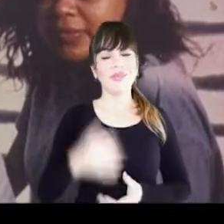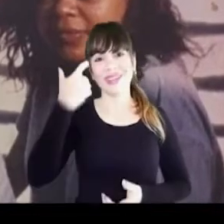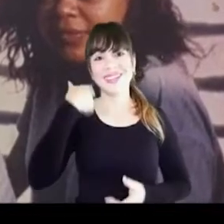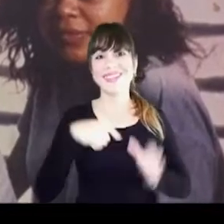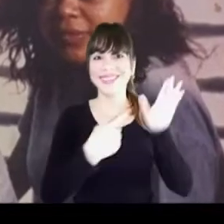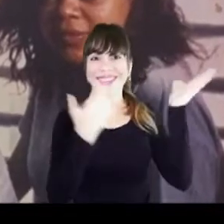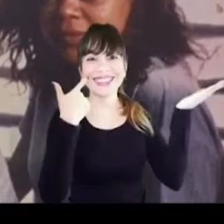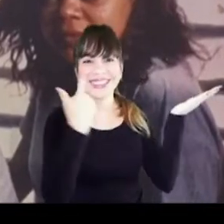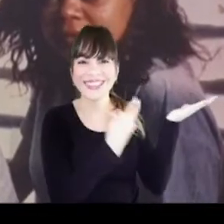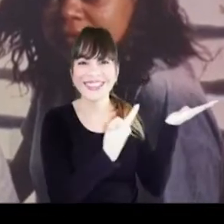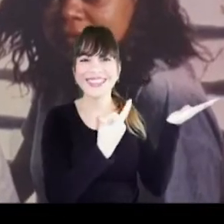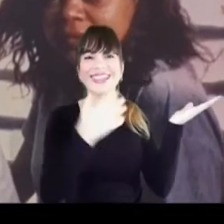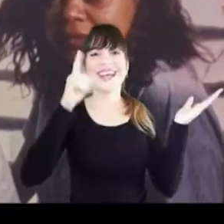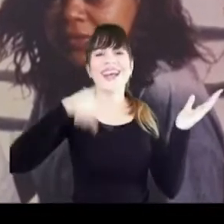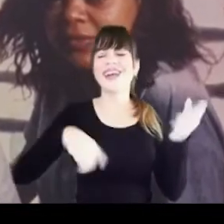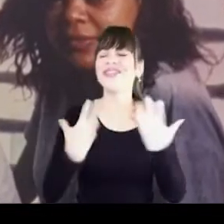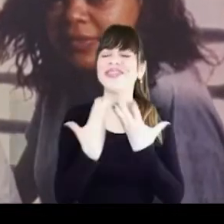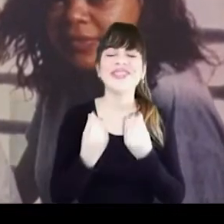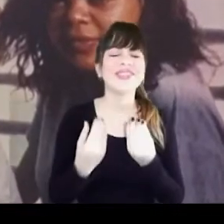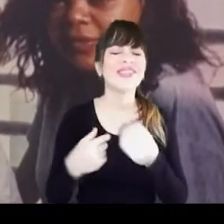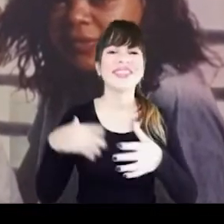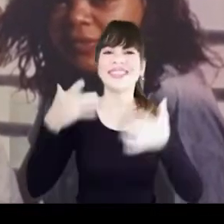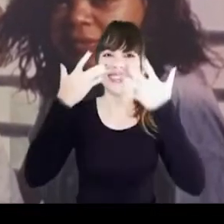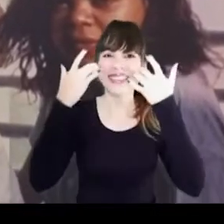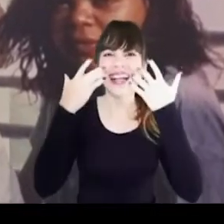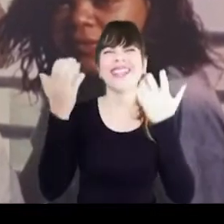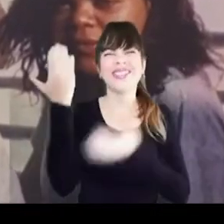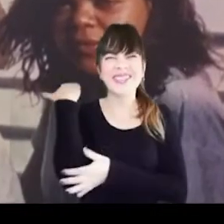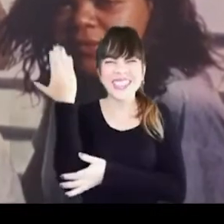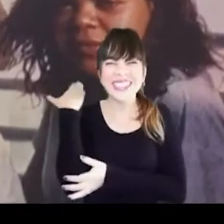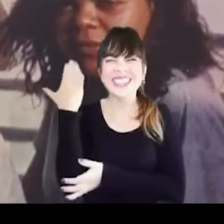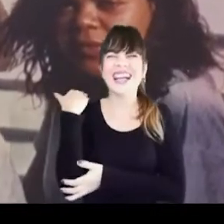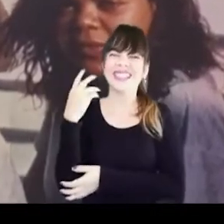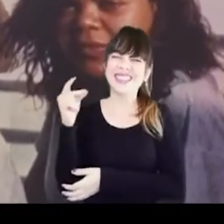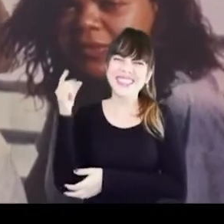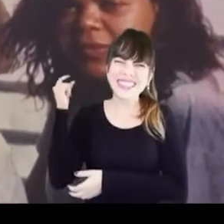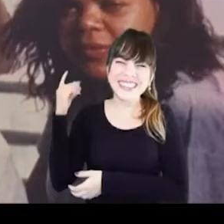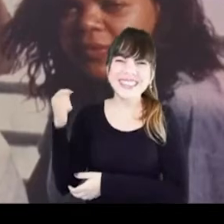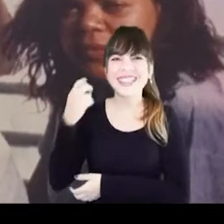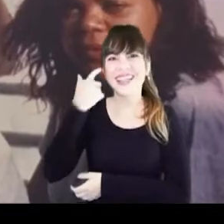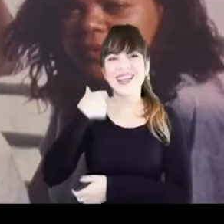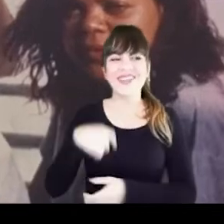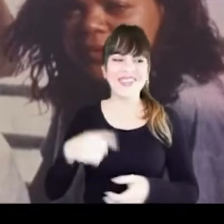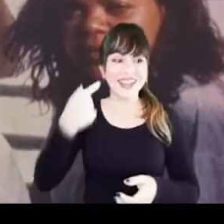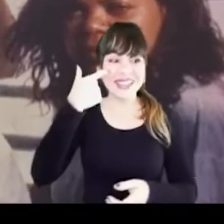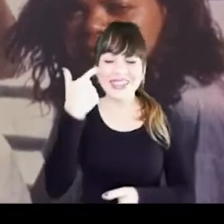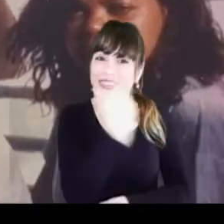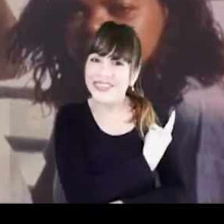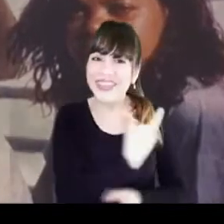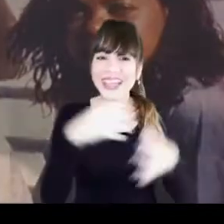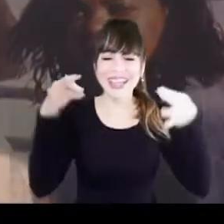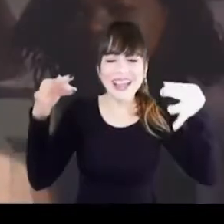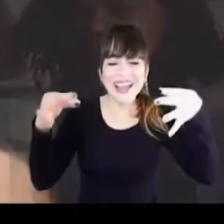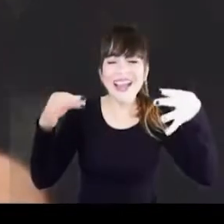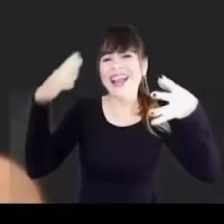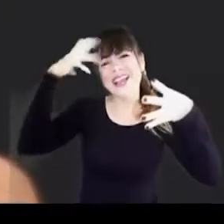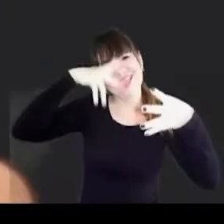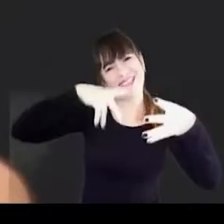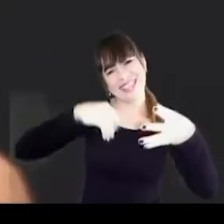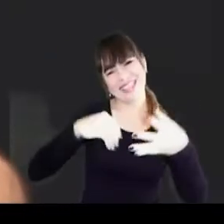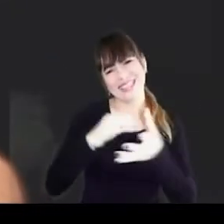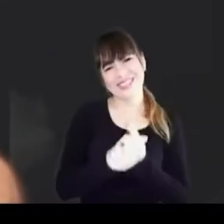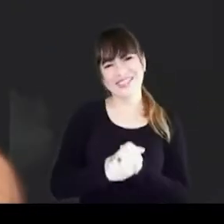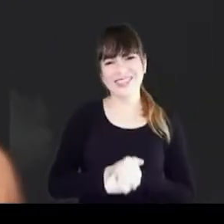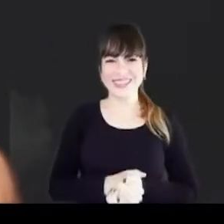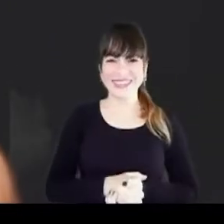muito, muito o teatro que não que, era, que hoje a gente não trabalhe na precariedade. É, na precariedade. Mas esse fundo pintadinho